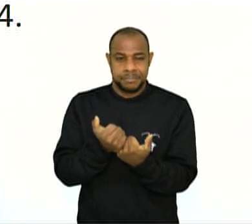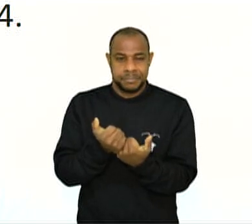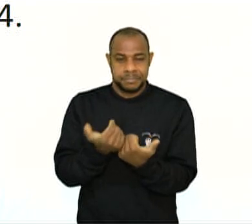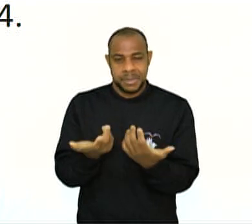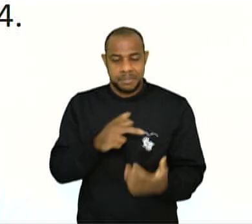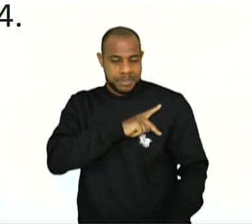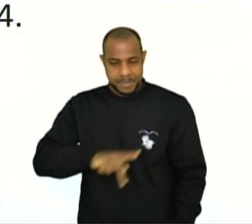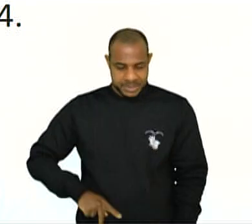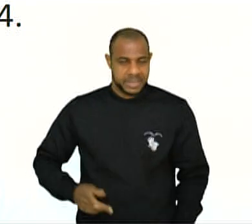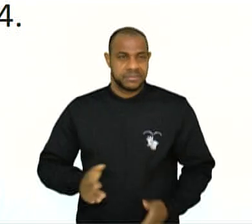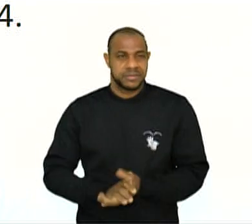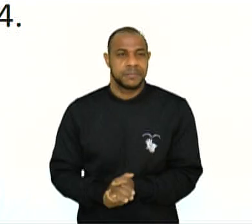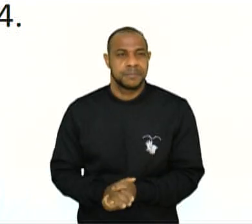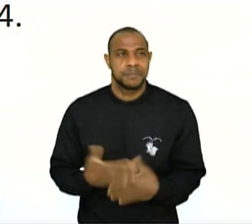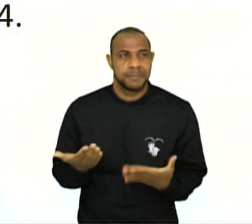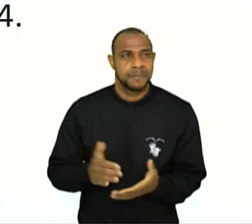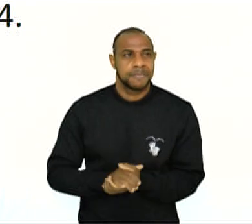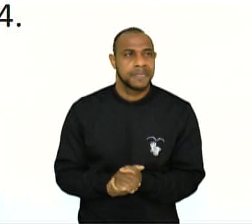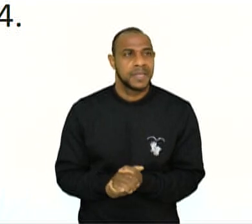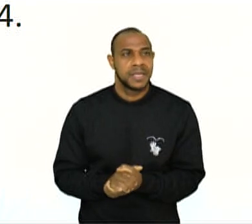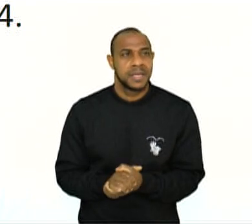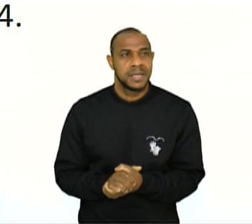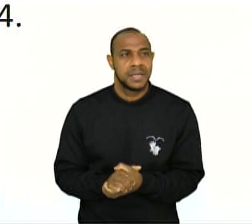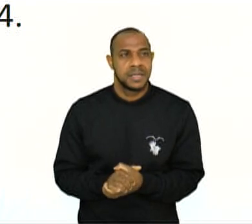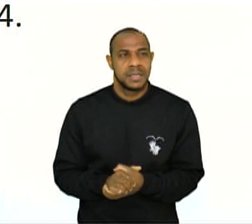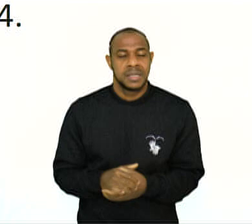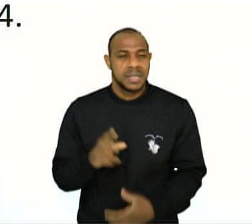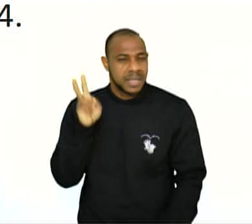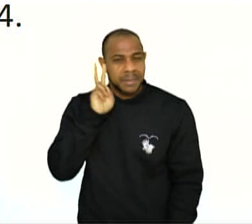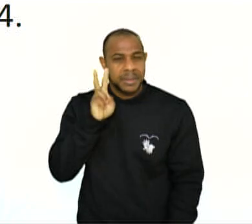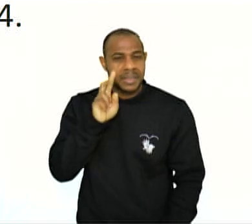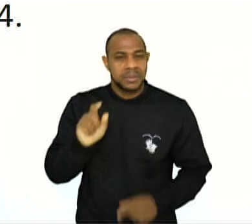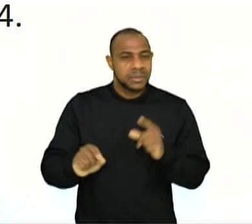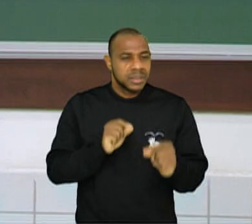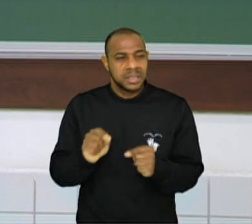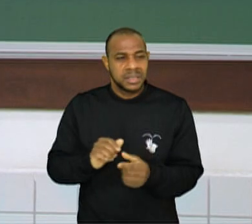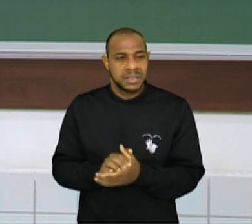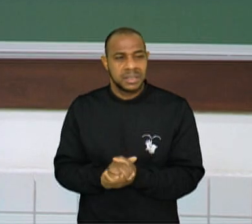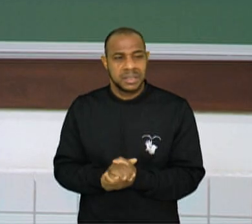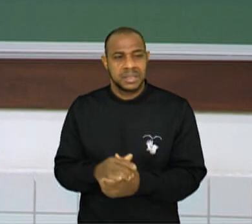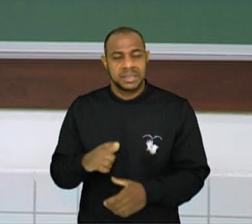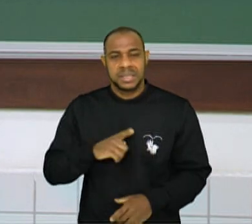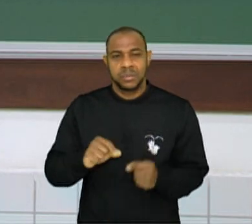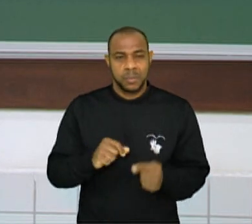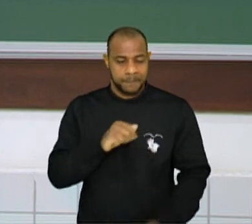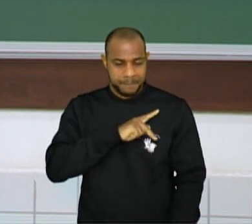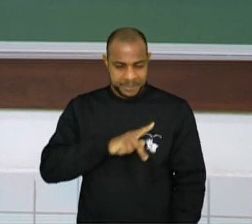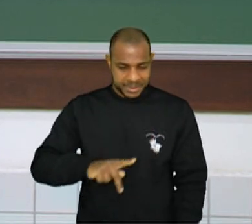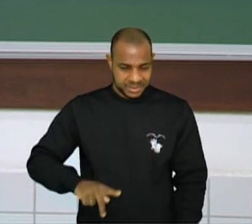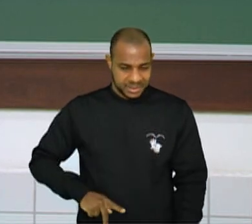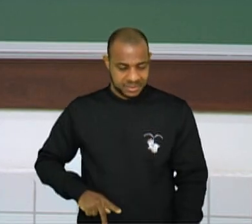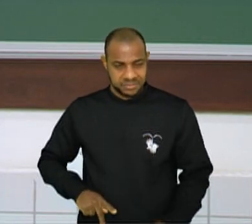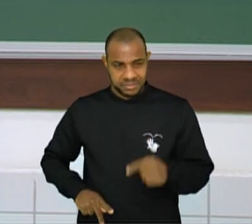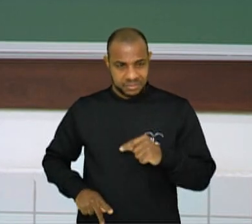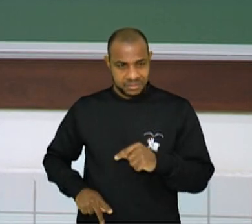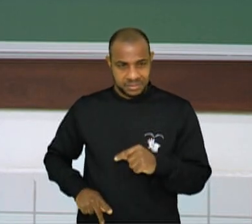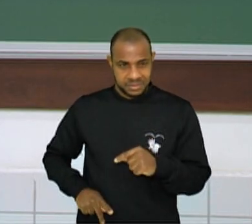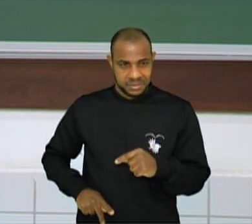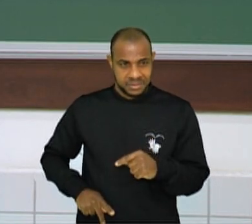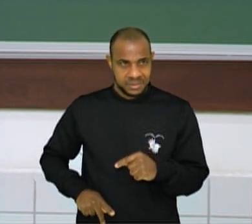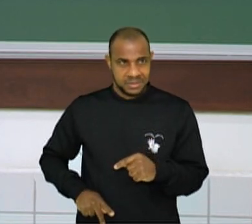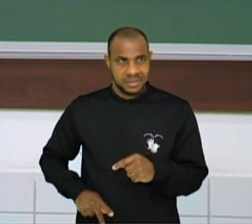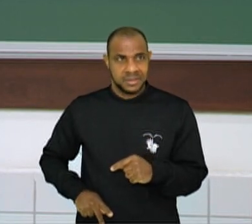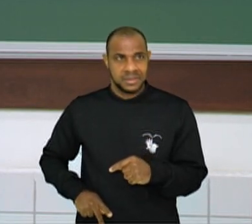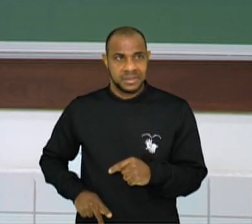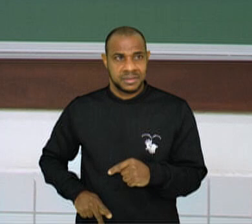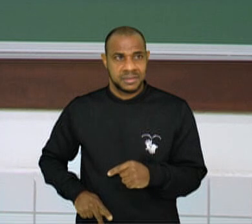na sequência, né, assumiu o governo. Lembre-se assim, ó, então, você tem lá um presidente que renunciou,